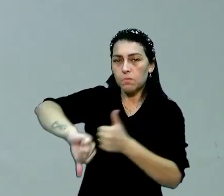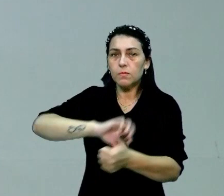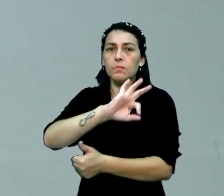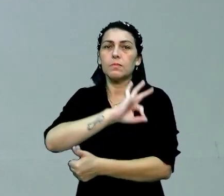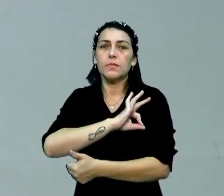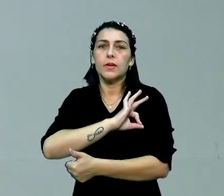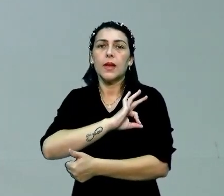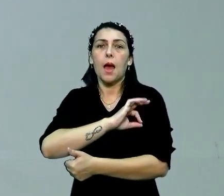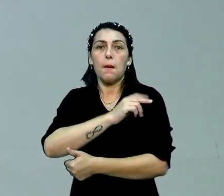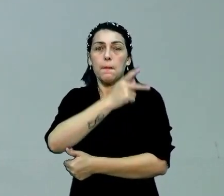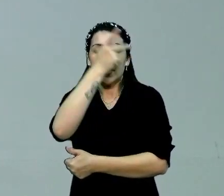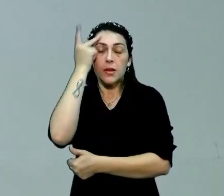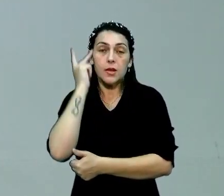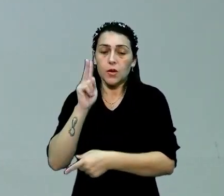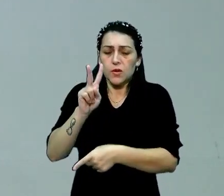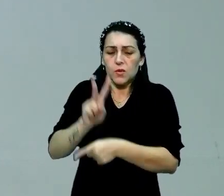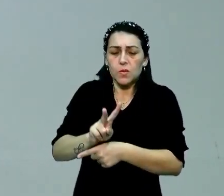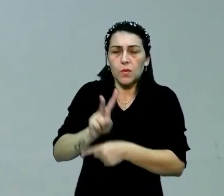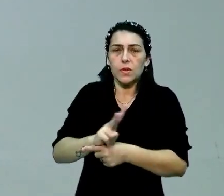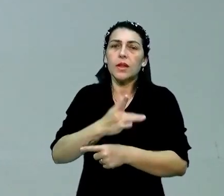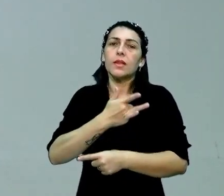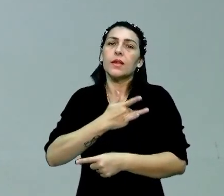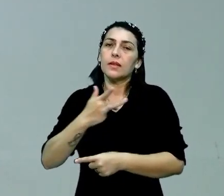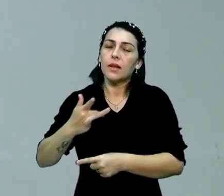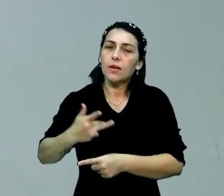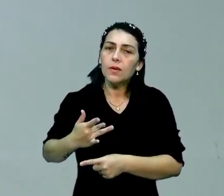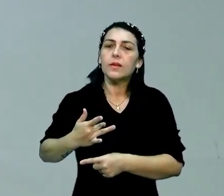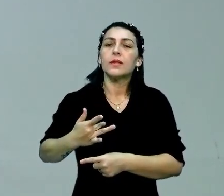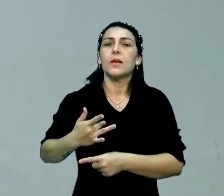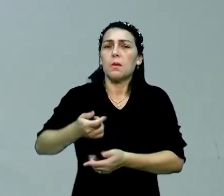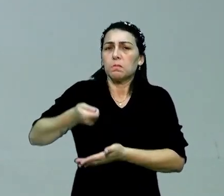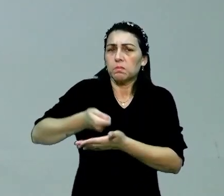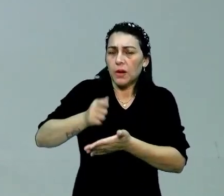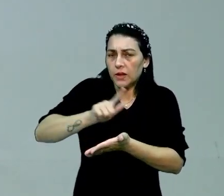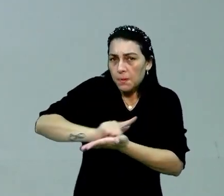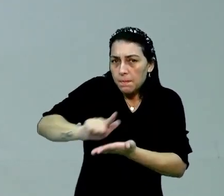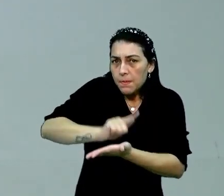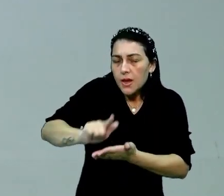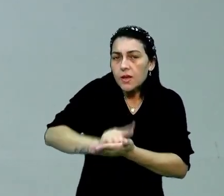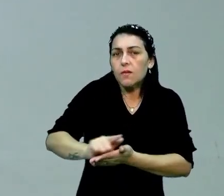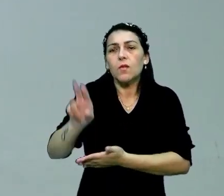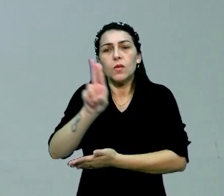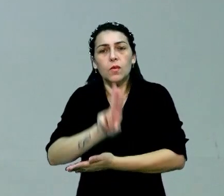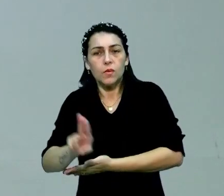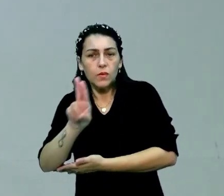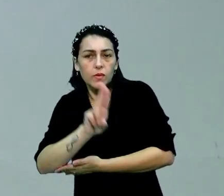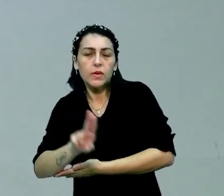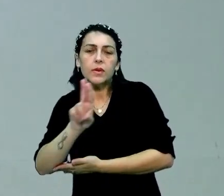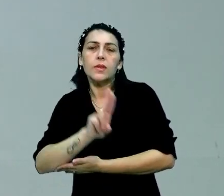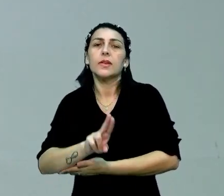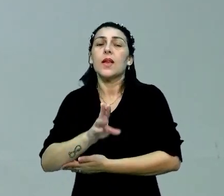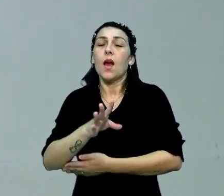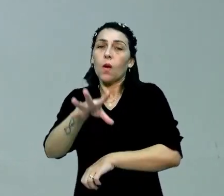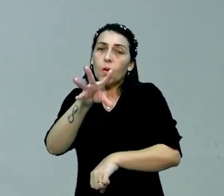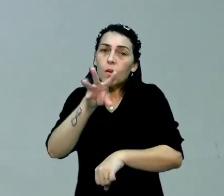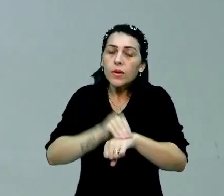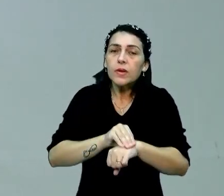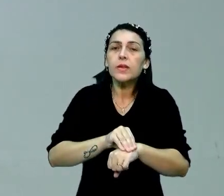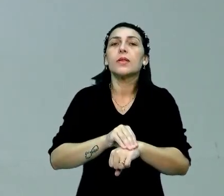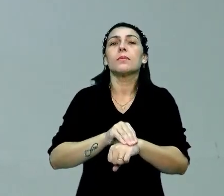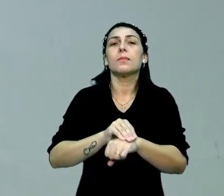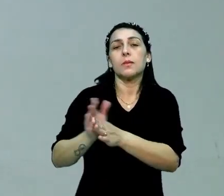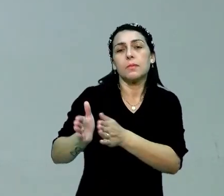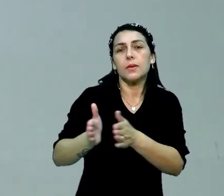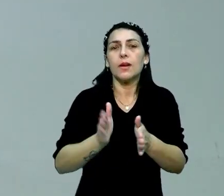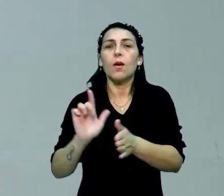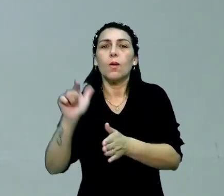de gente se cuidando, da saúde, desse aspecto um pouco mais higiênico, eu vou usar o corpo, eu vou usar esse conhecimento para esse